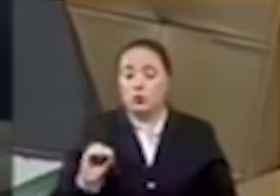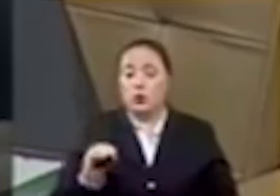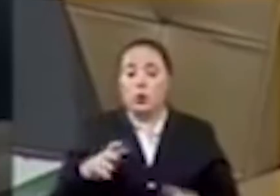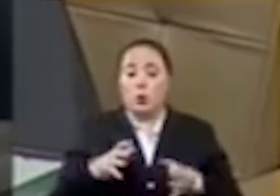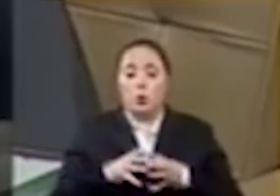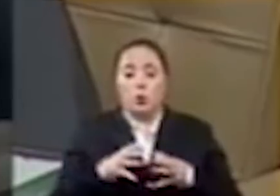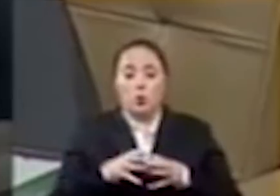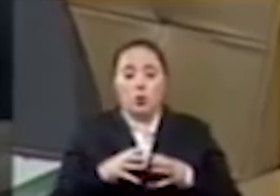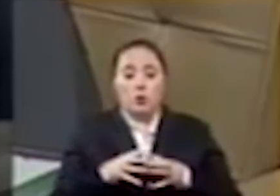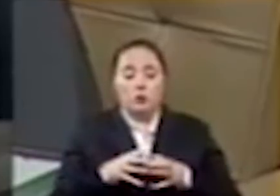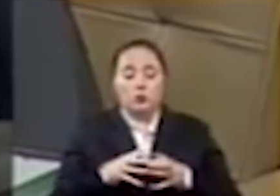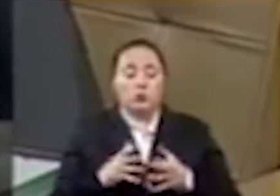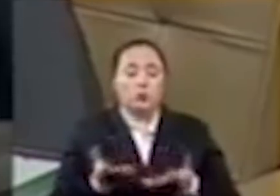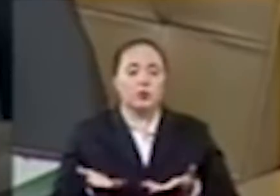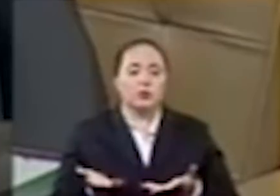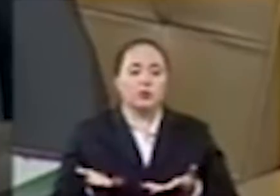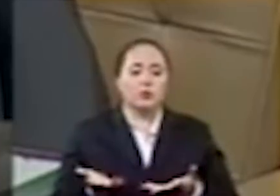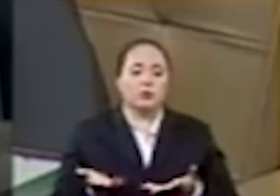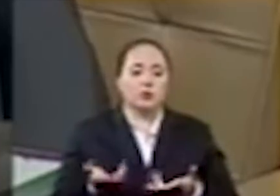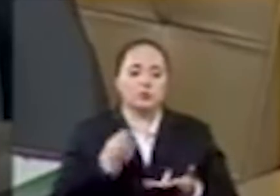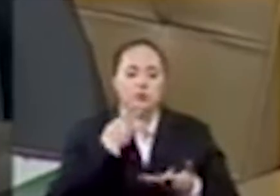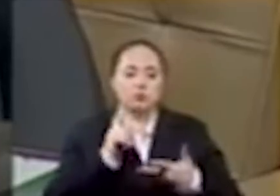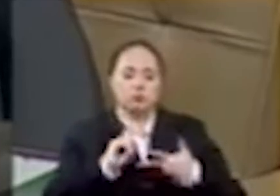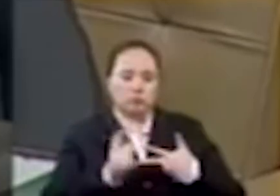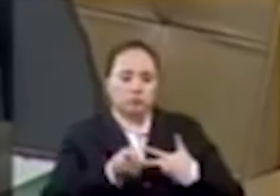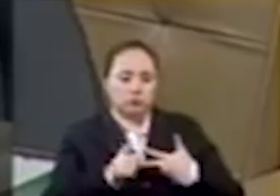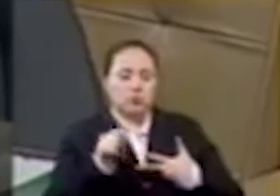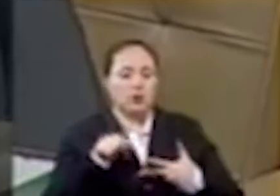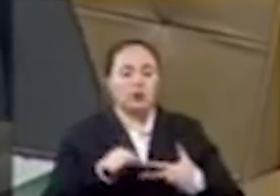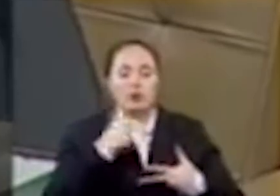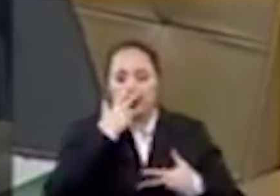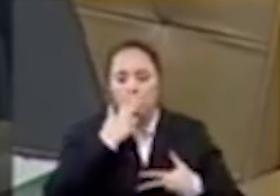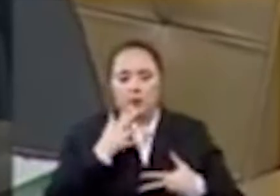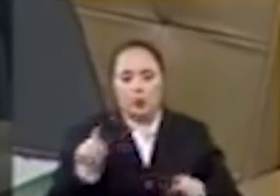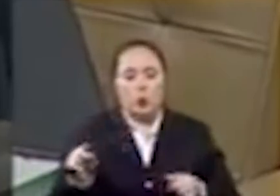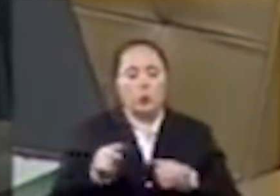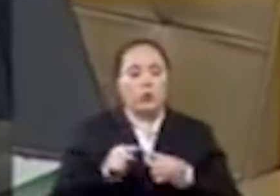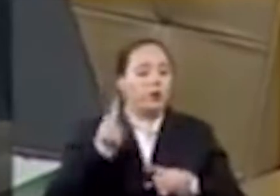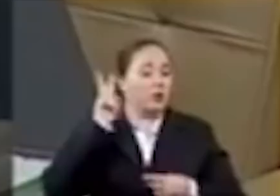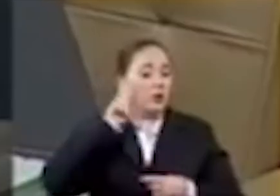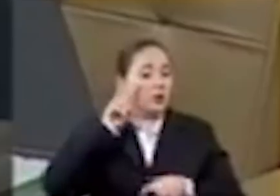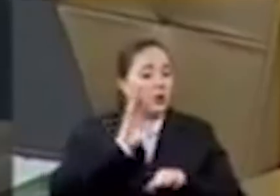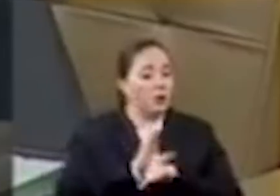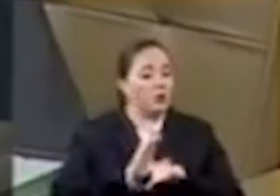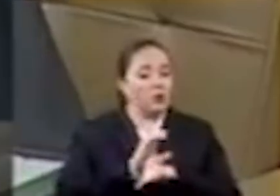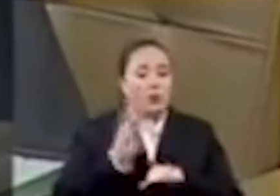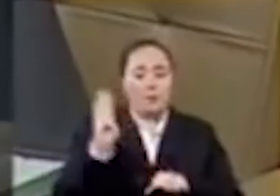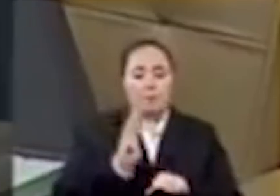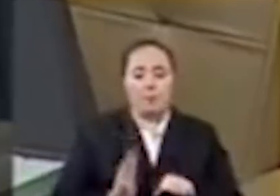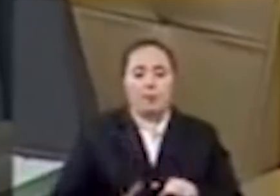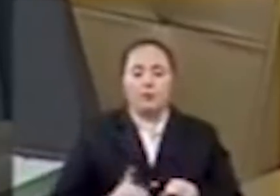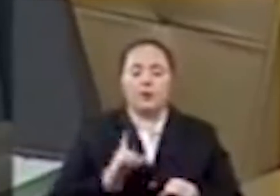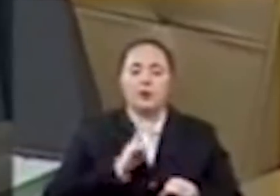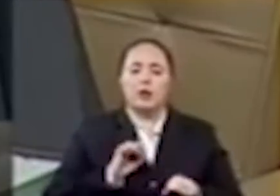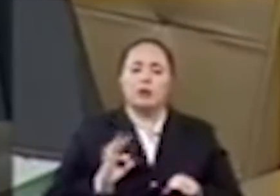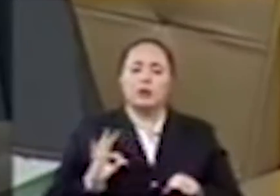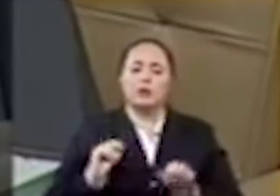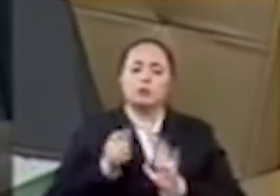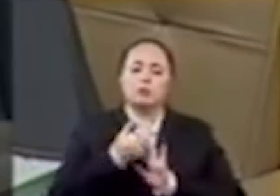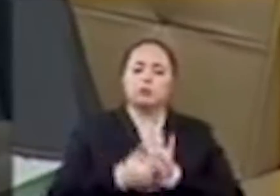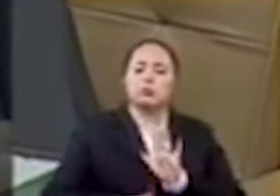prerrogativa do Poder Executivo. Prerrogativa esta que faz parte da história constitucional brasileira, tendo sido prevista em todas